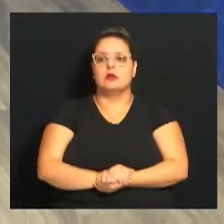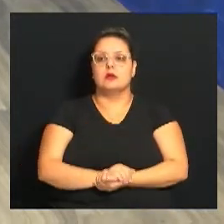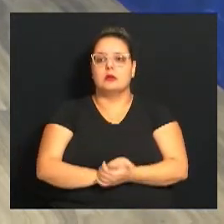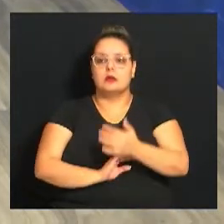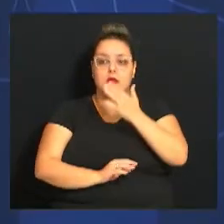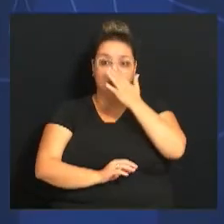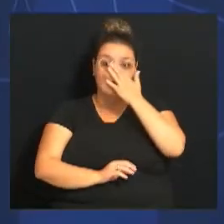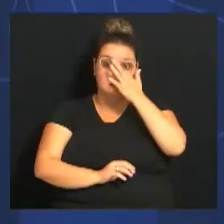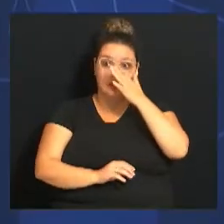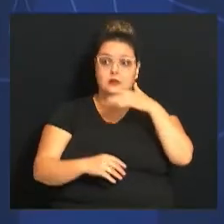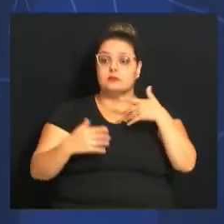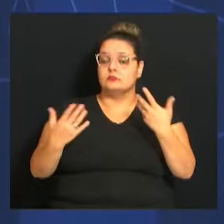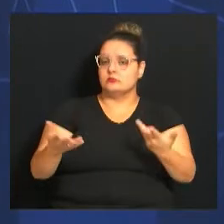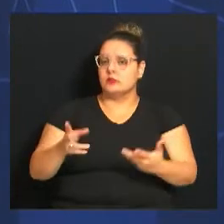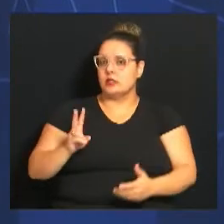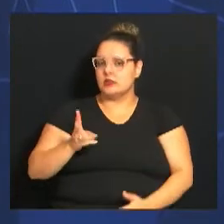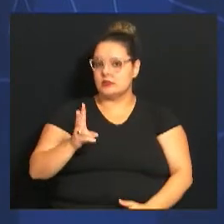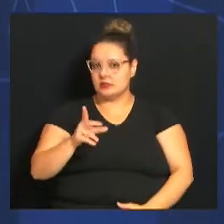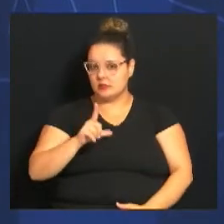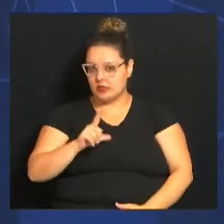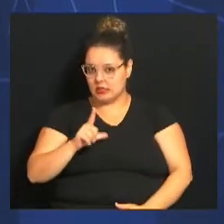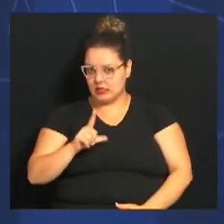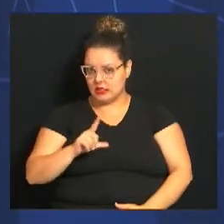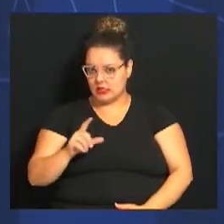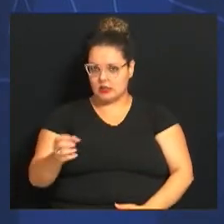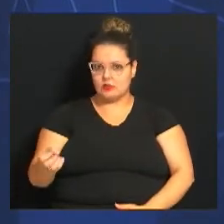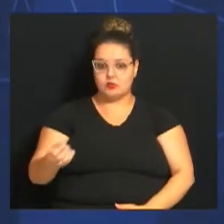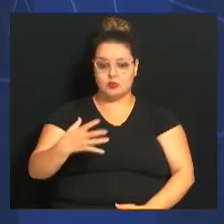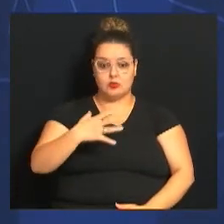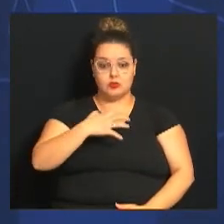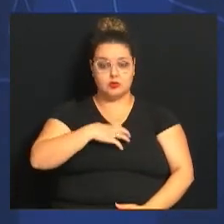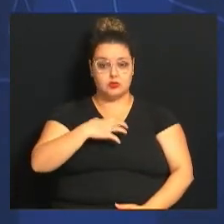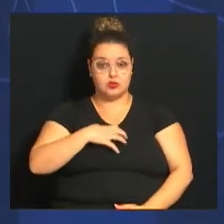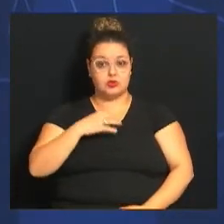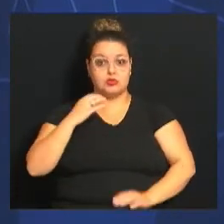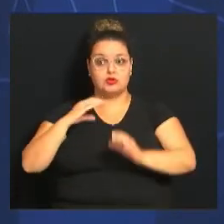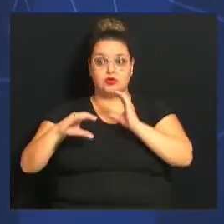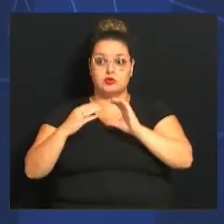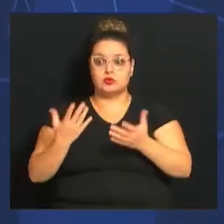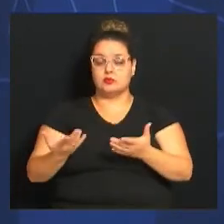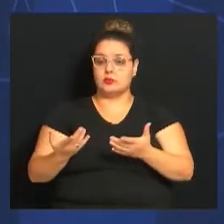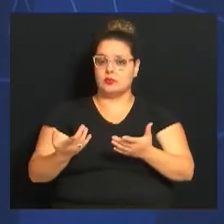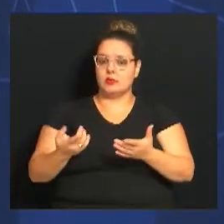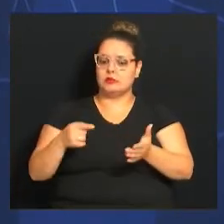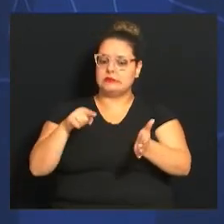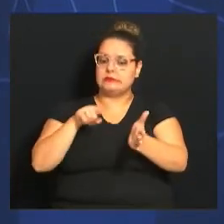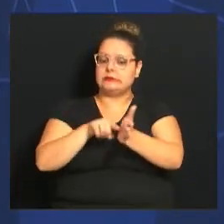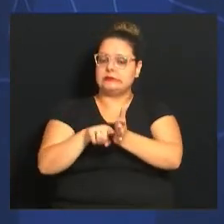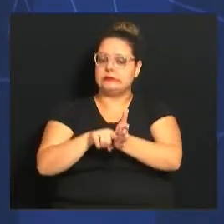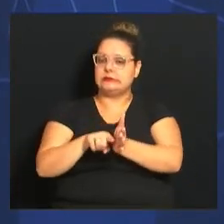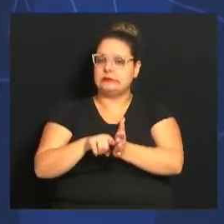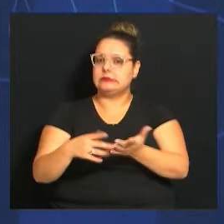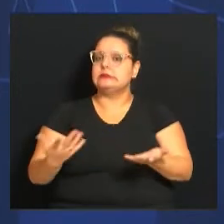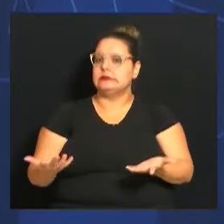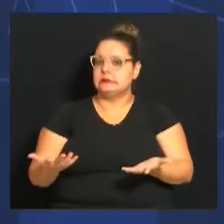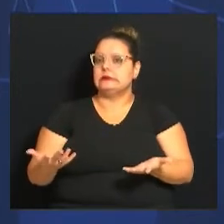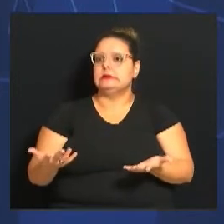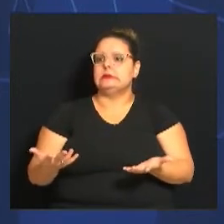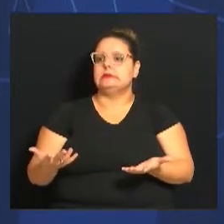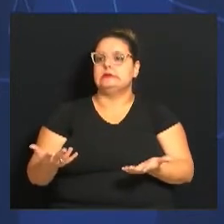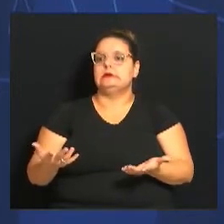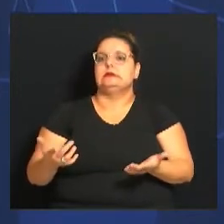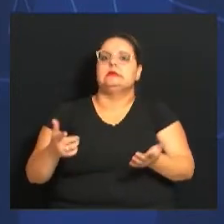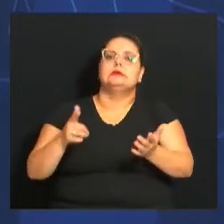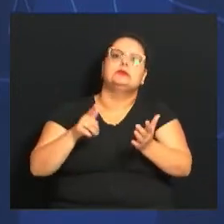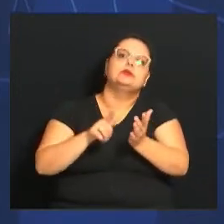Agora, sempre que tem uma nova forma de se comunicar, gera questionamentos, né? Foi assim nas transições, jornal